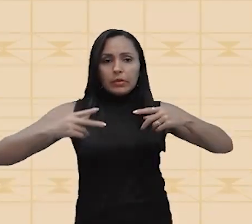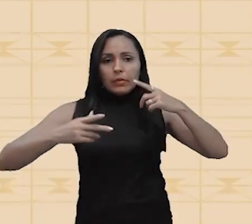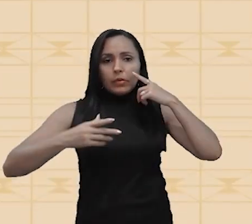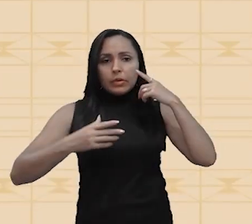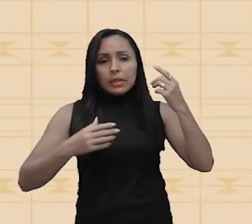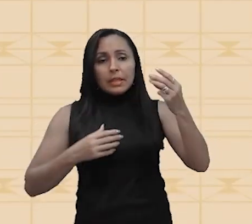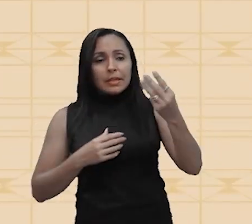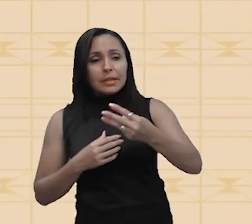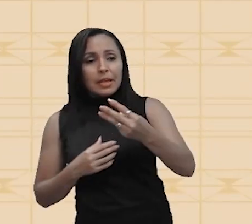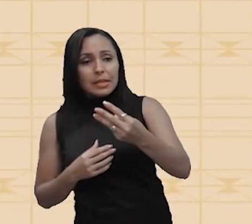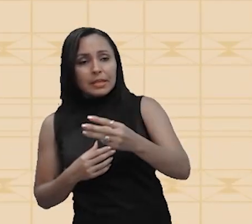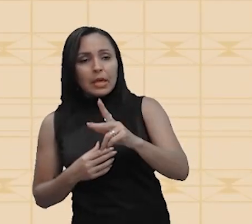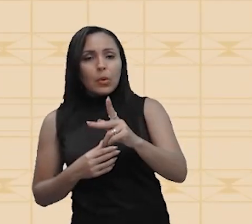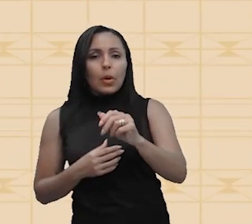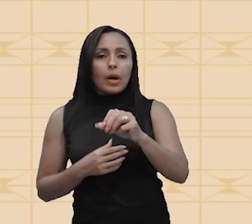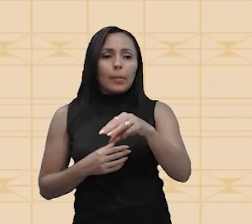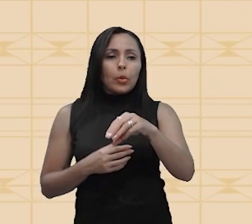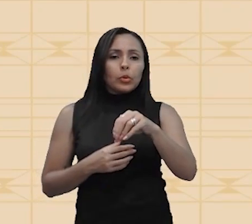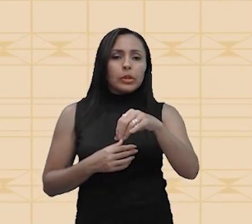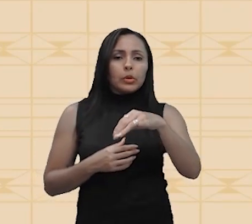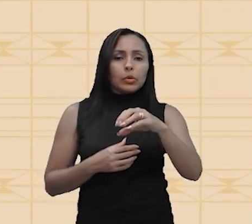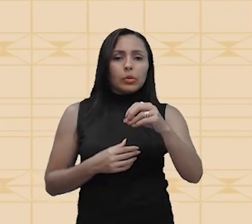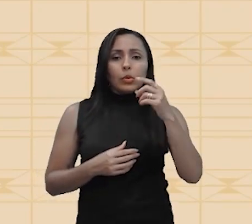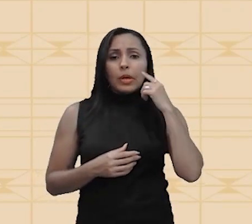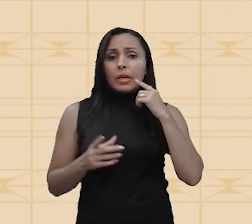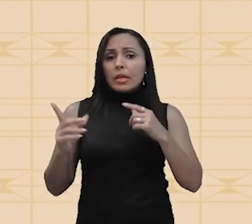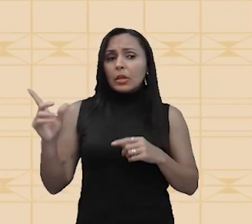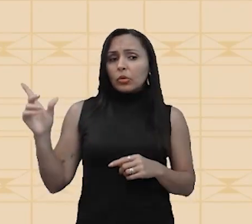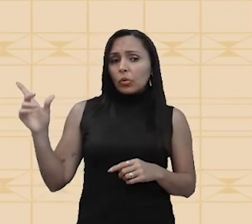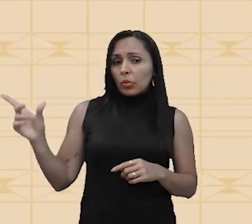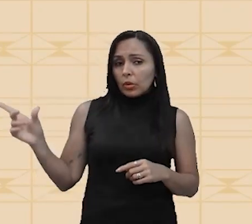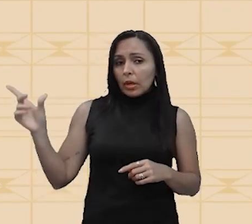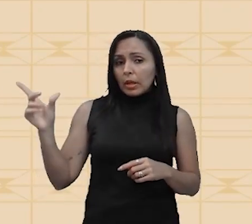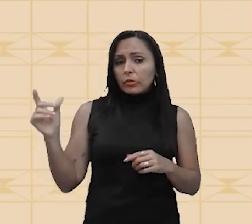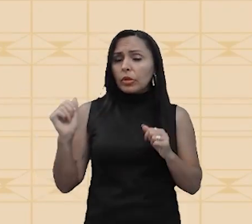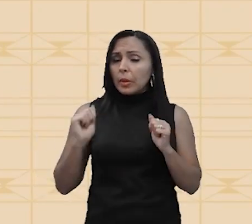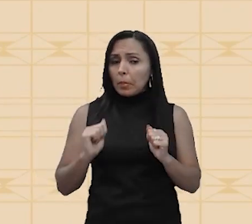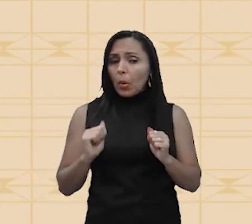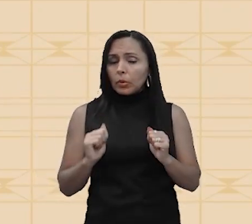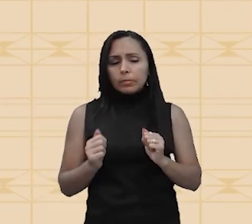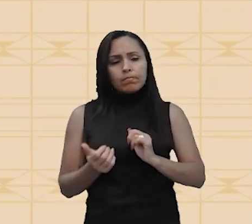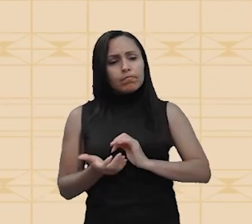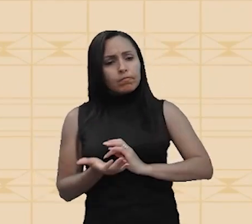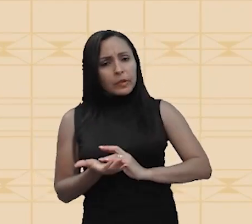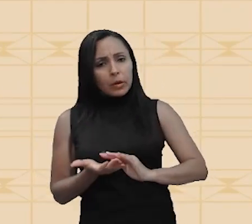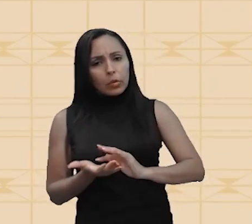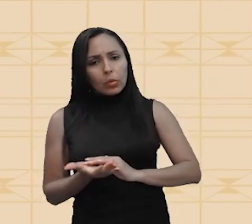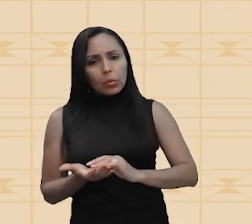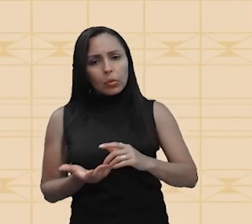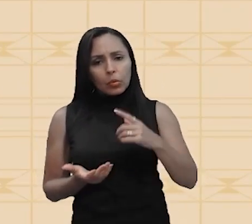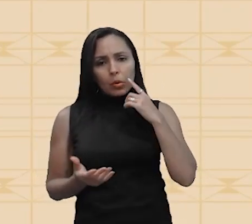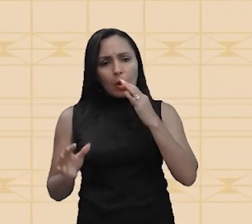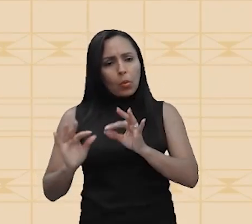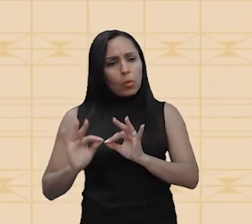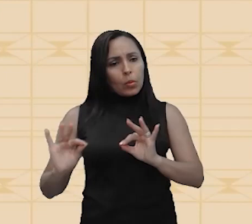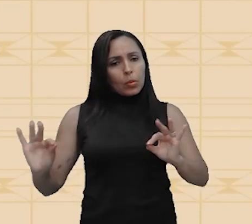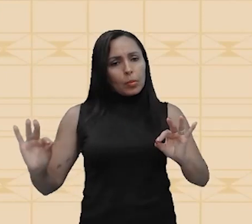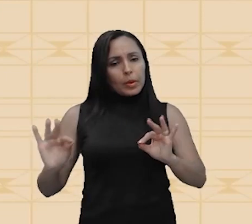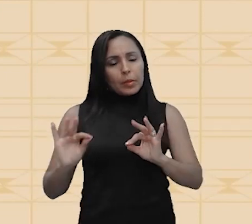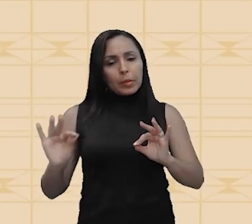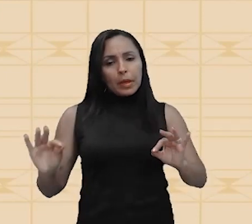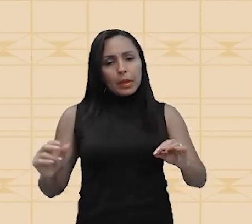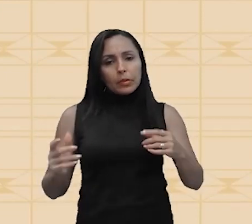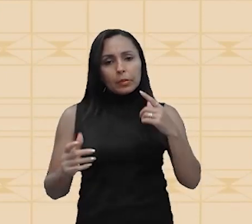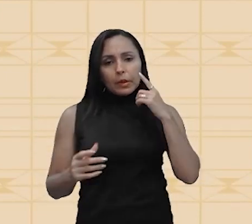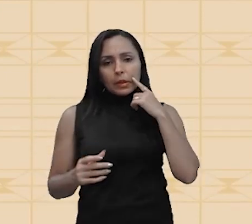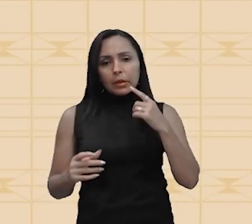terceiro harmônico. E essas fontes de cordas, a gente pode calcular o comprimento dessa nova onda pela seguinte